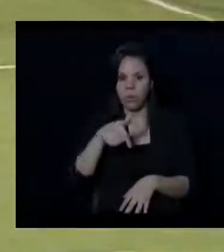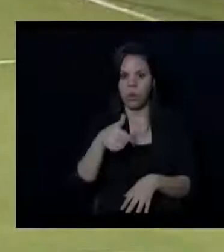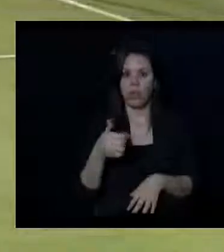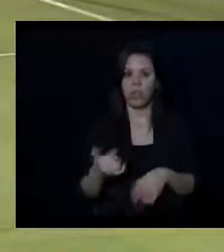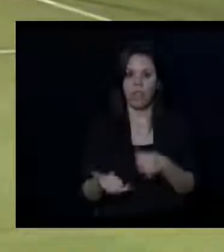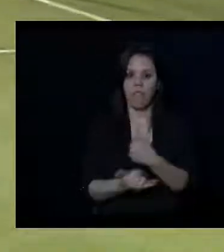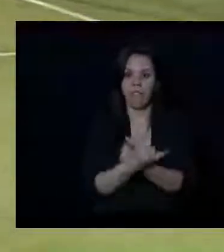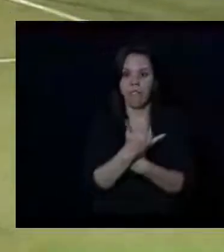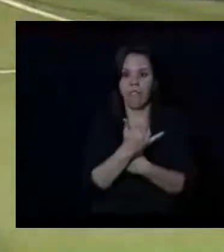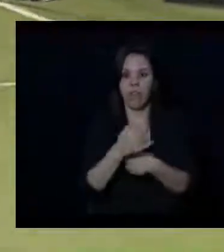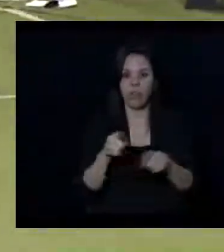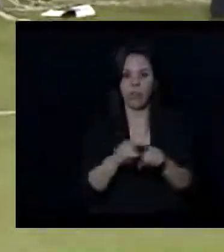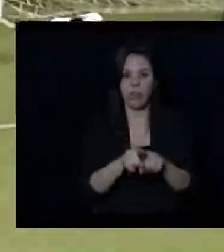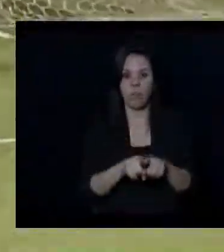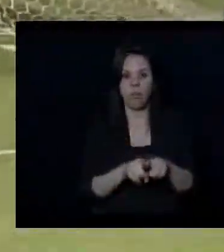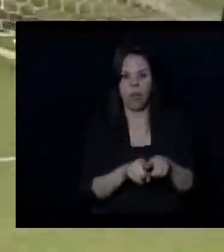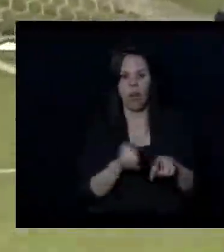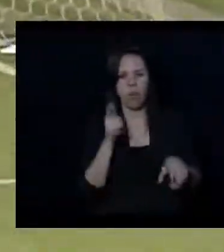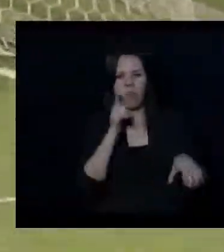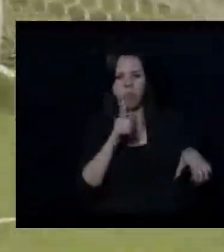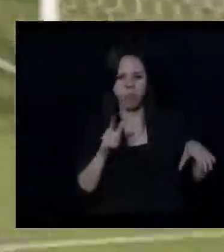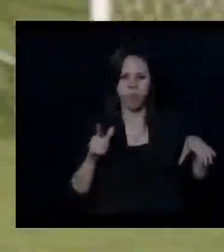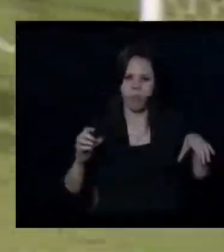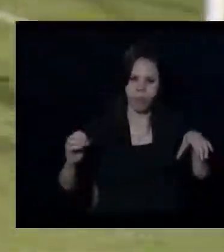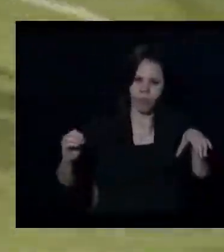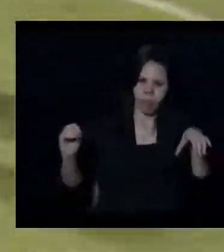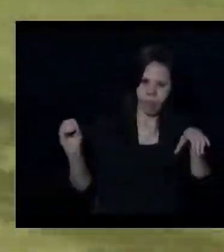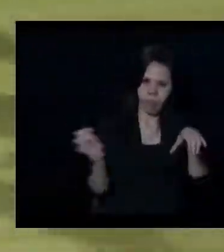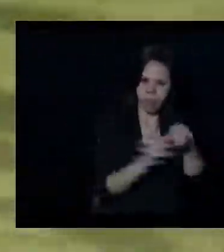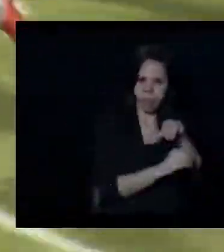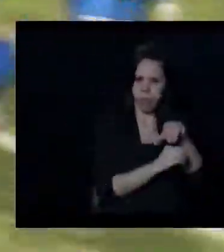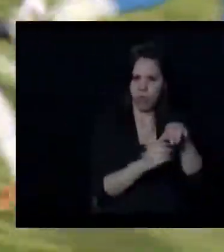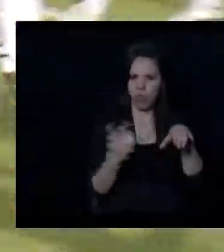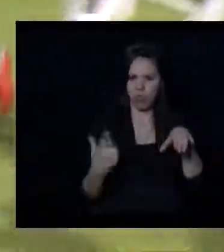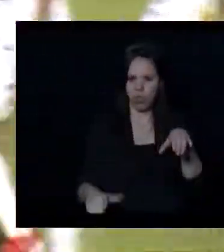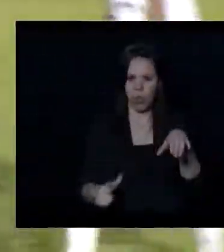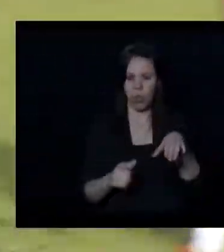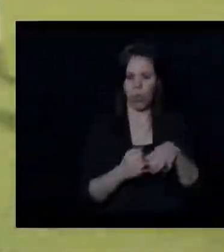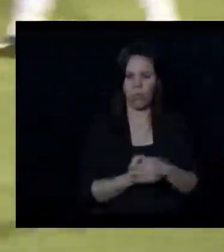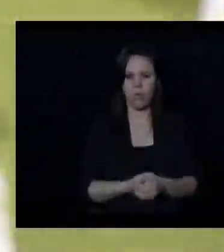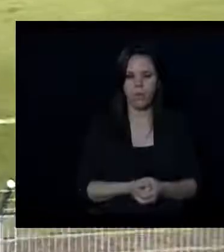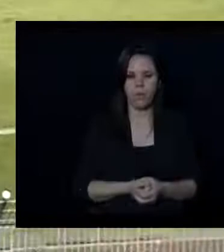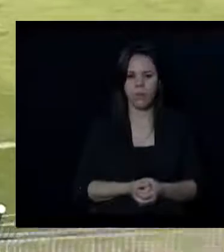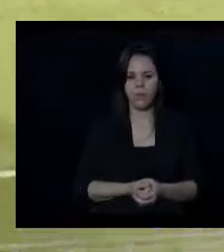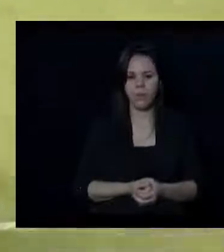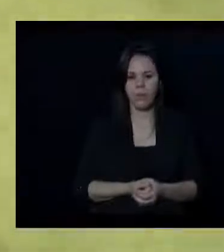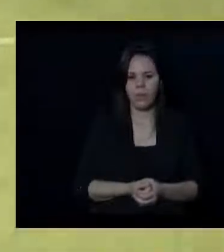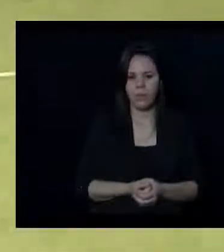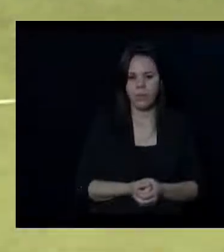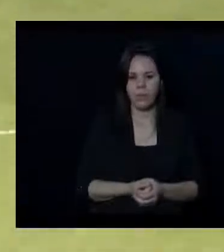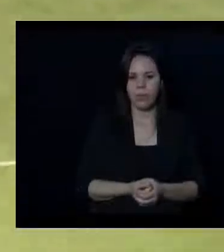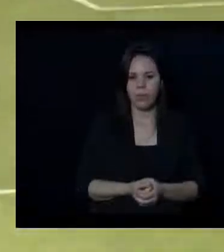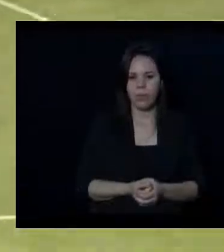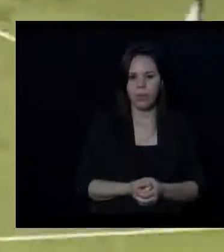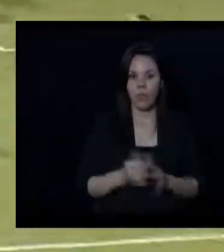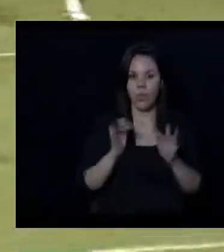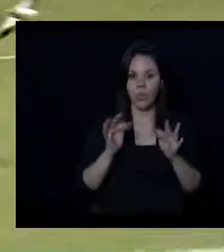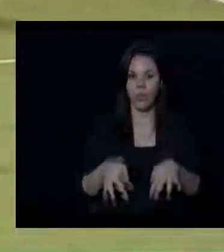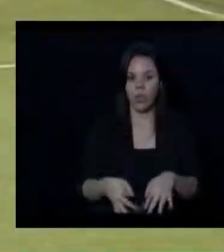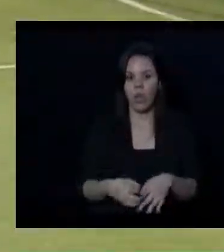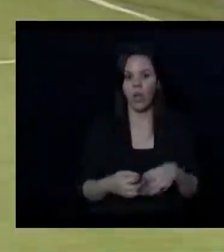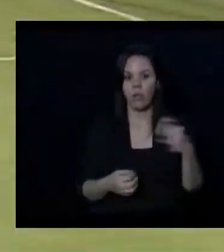o zagueiro Kleber ganhou a frente do goleiro Ivan e cabeceou para o fundo das redes. Final, Ponte